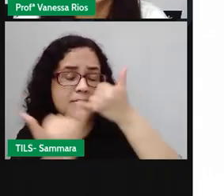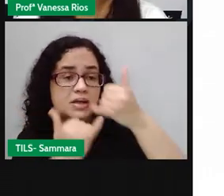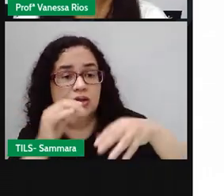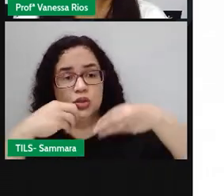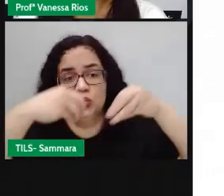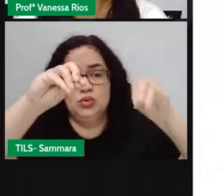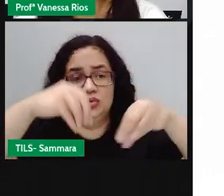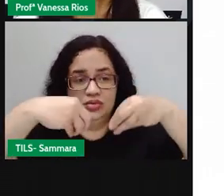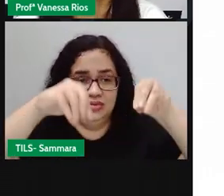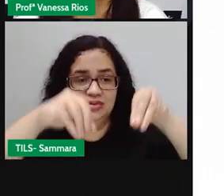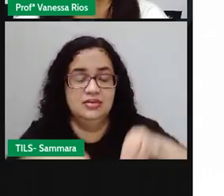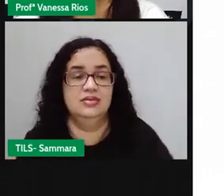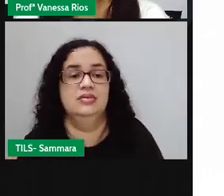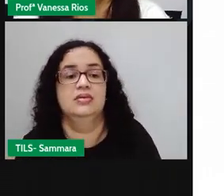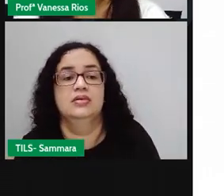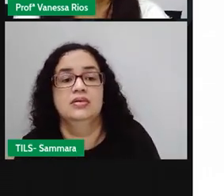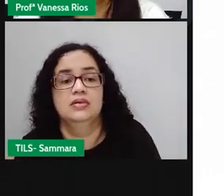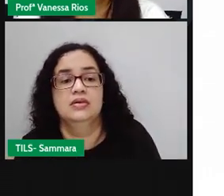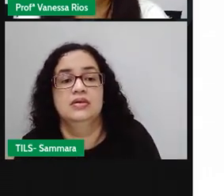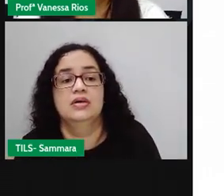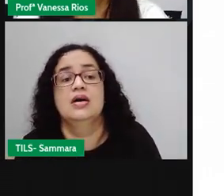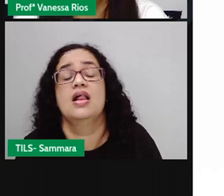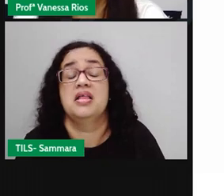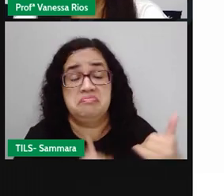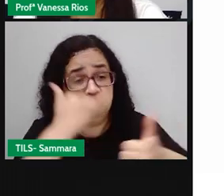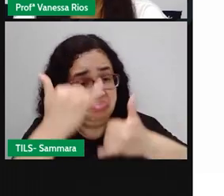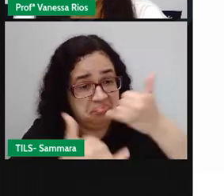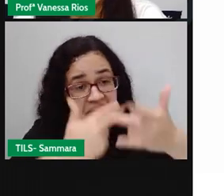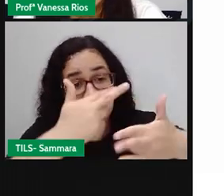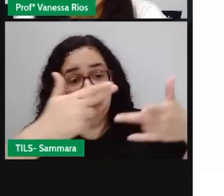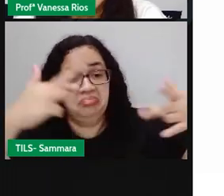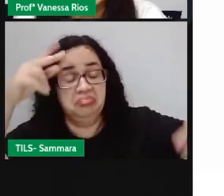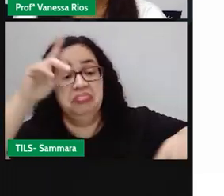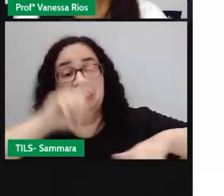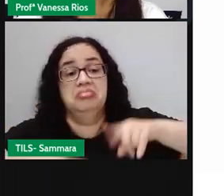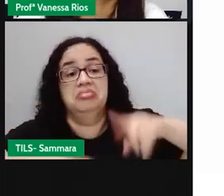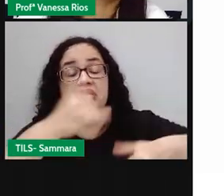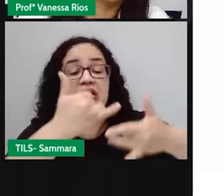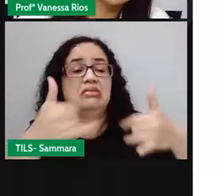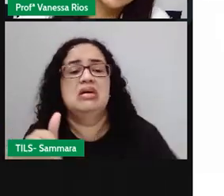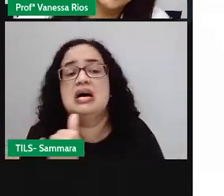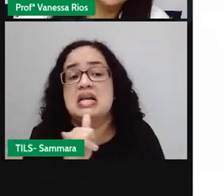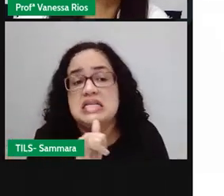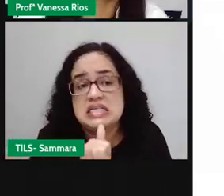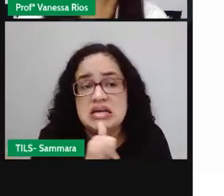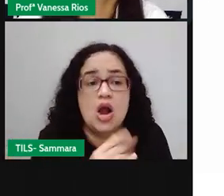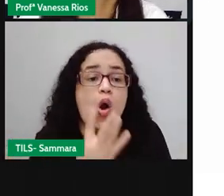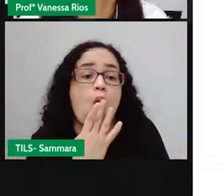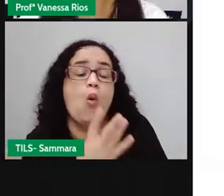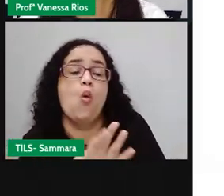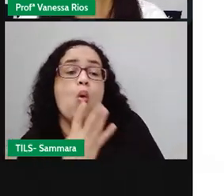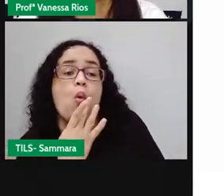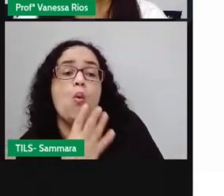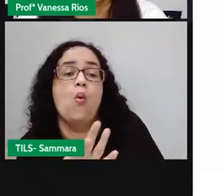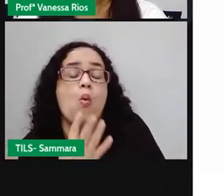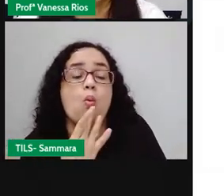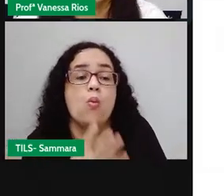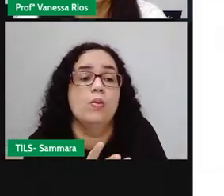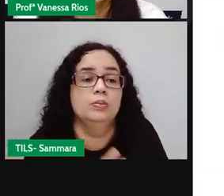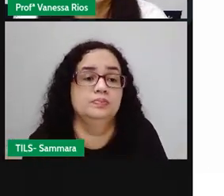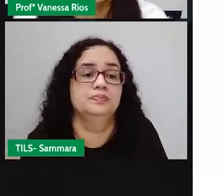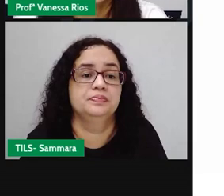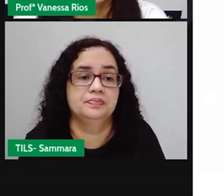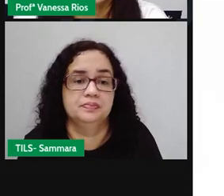plástico, ah, meu Deus do céu, é brinquedo de todos os modelos, de todas as cores, de todos os